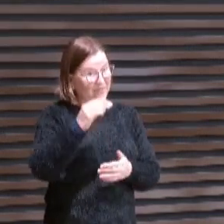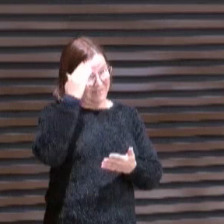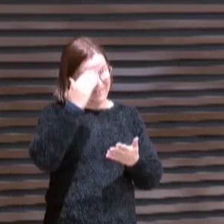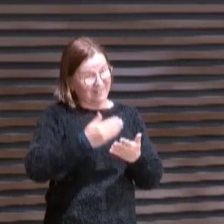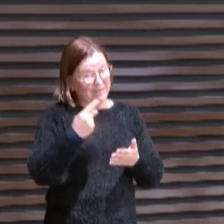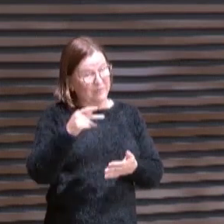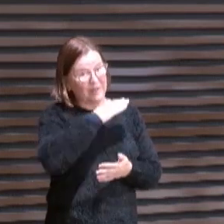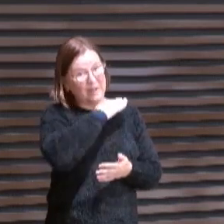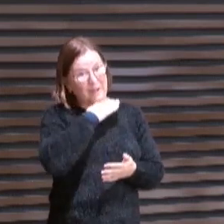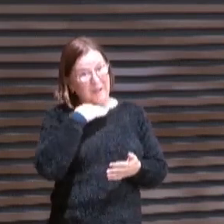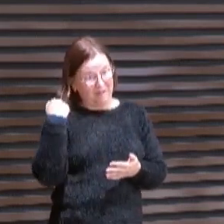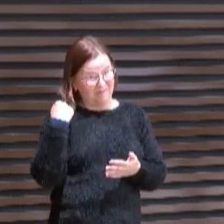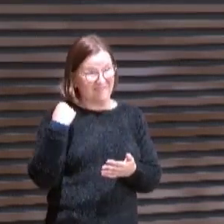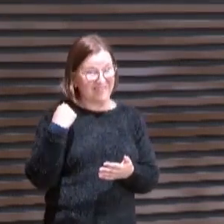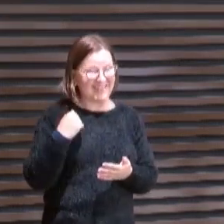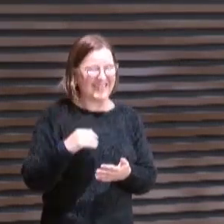Você aceita e desaceita.